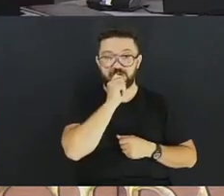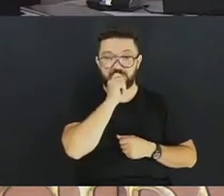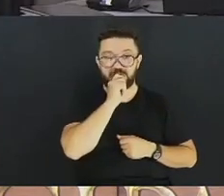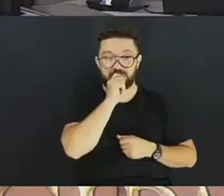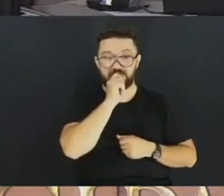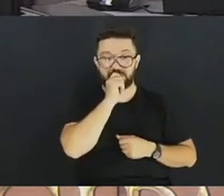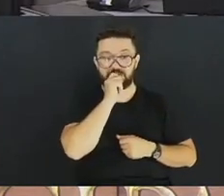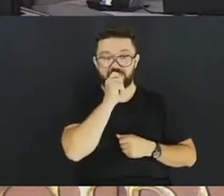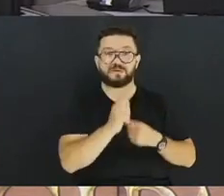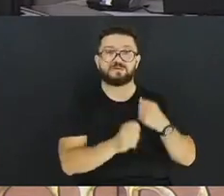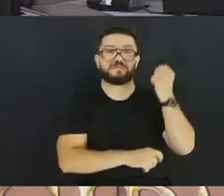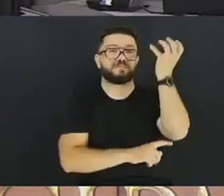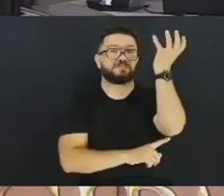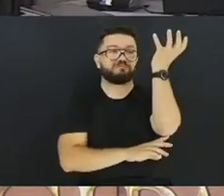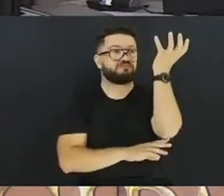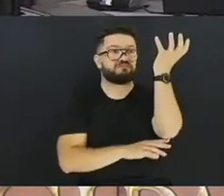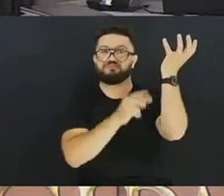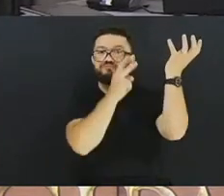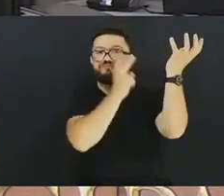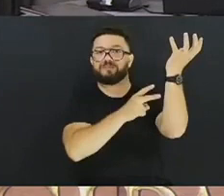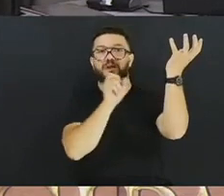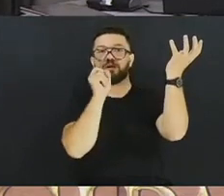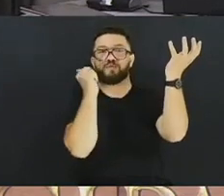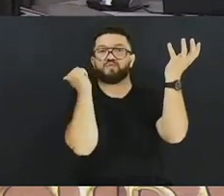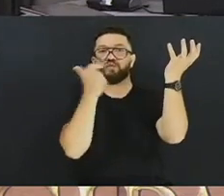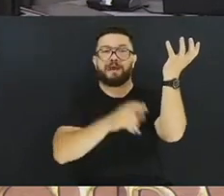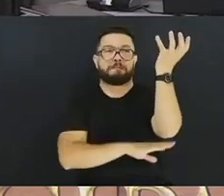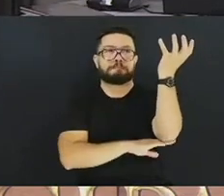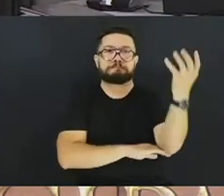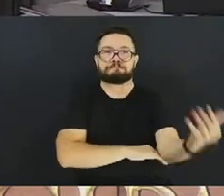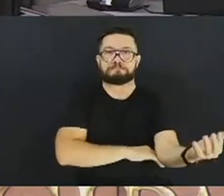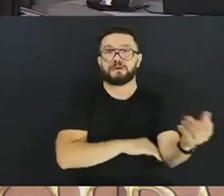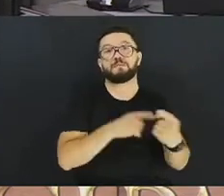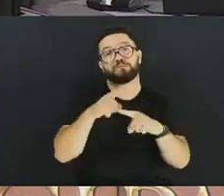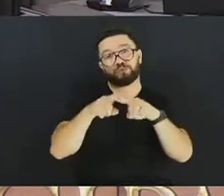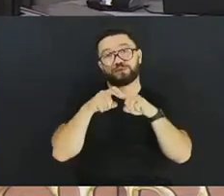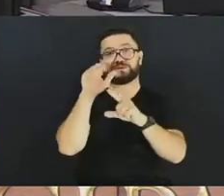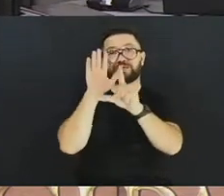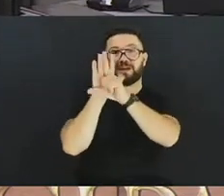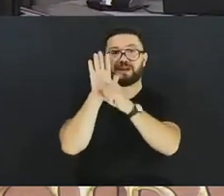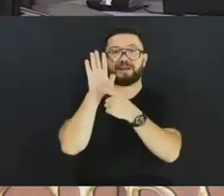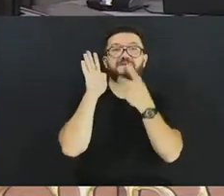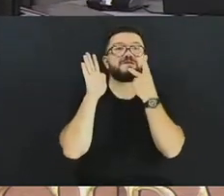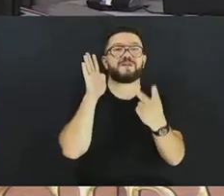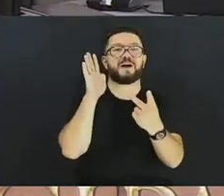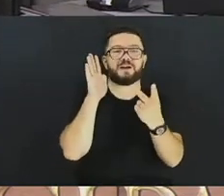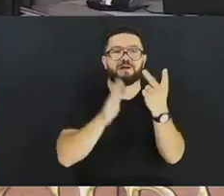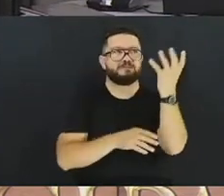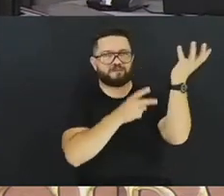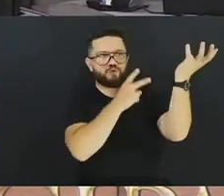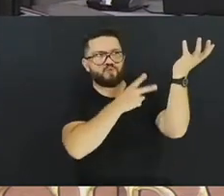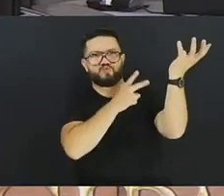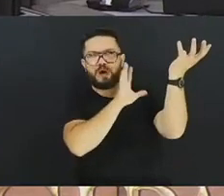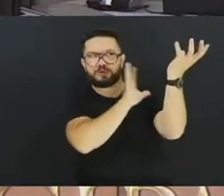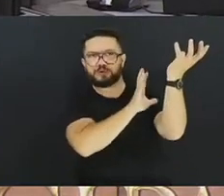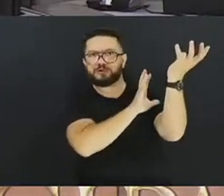do que deitada. Toda a legislação diz respeito a deitar a araucária, De pé não tem nada que contrarie,